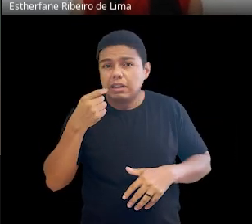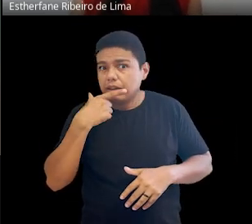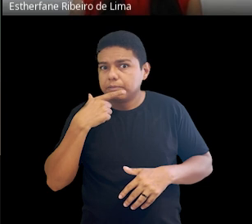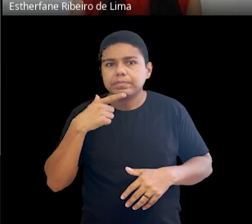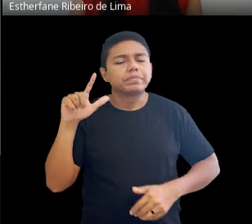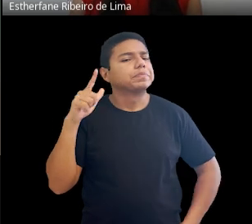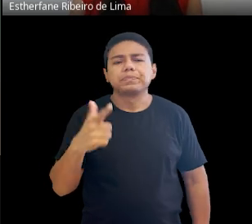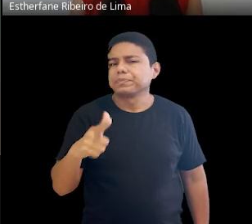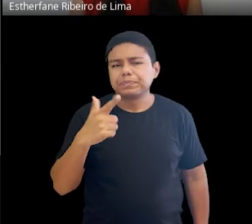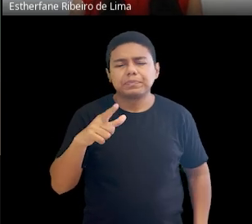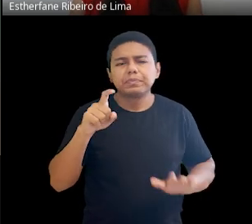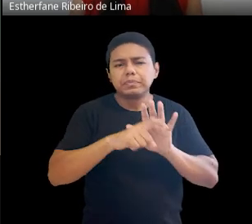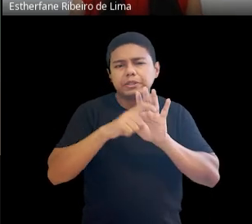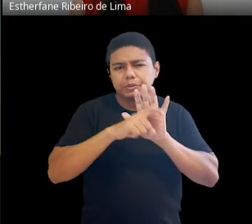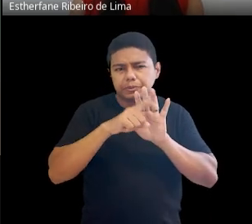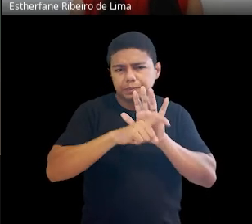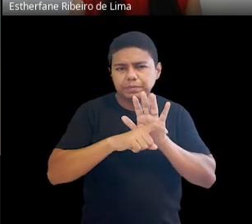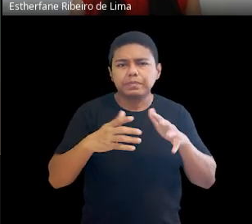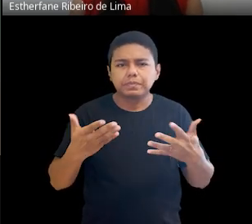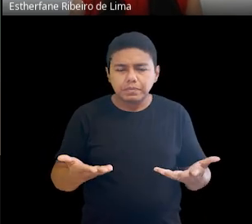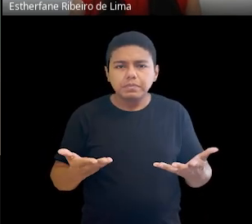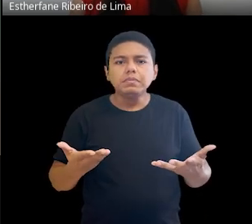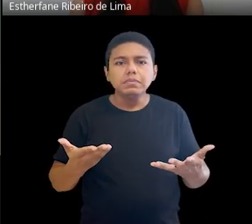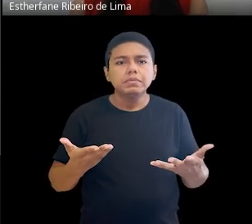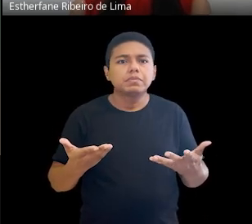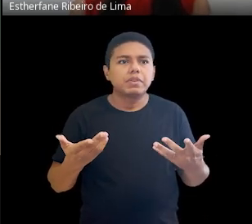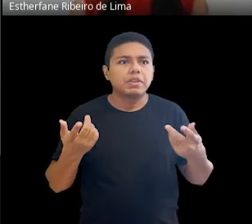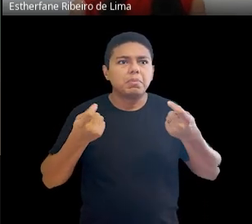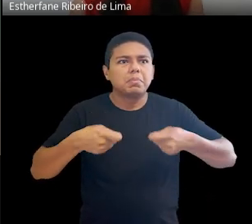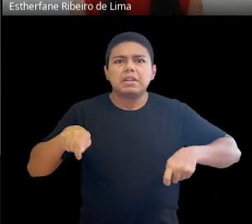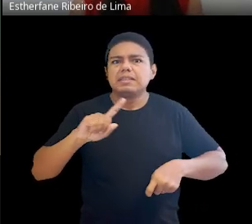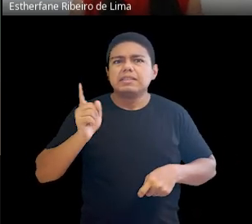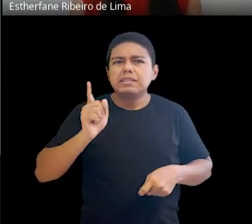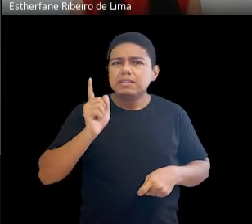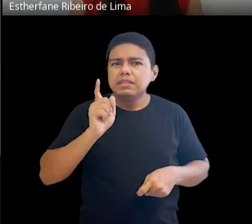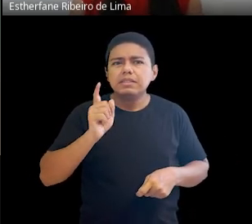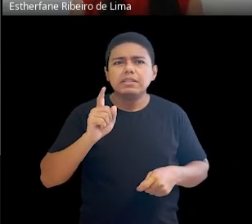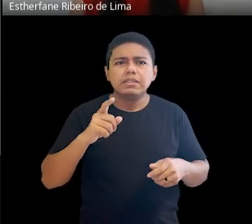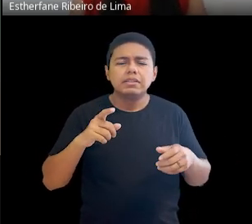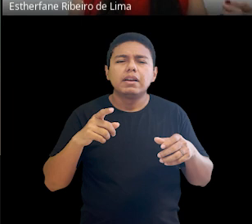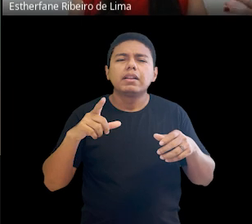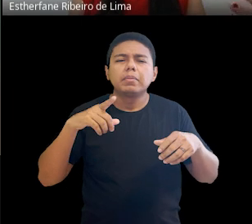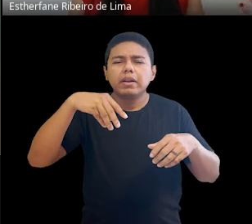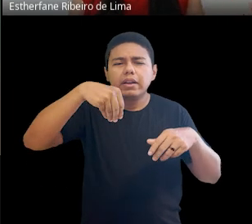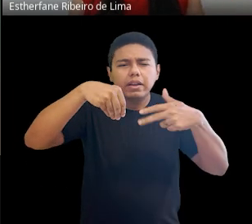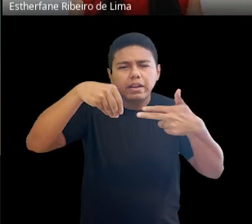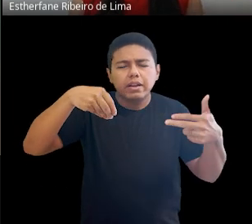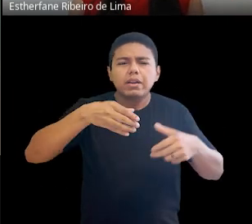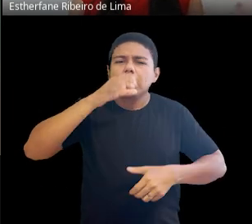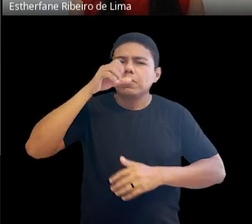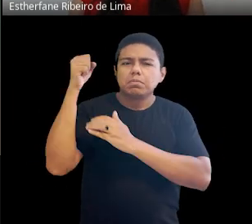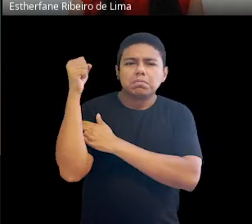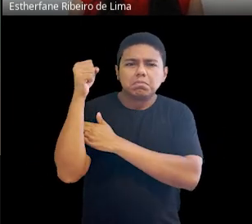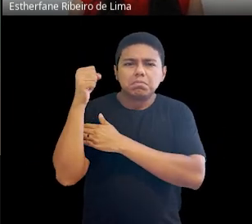Então, desmistificar, certo? Não é necessário uma bateria de suplementação para essa gestante. É